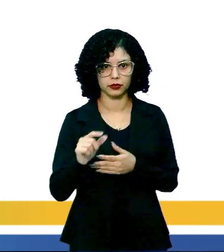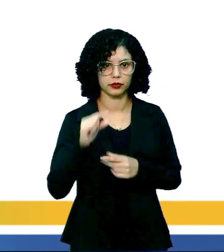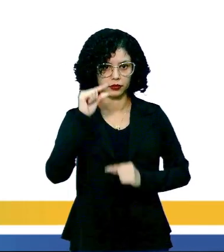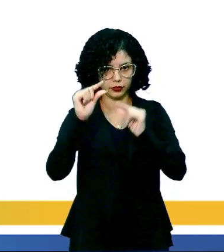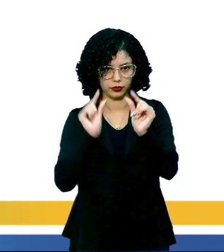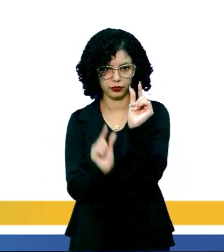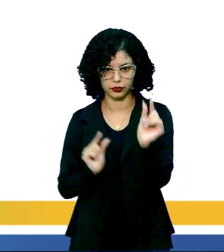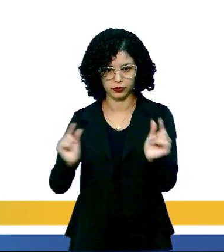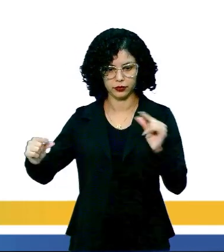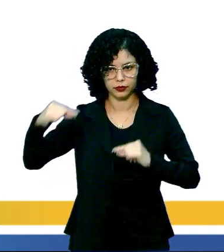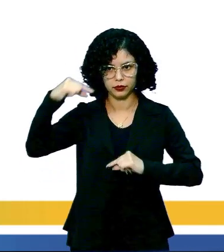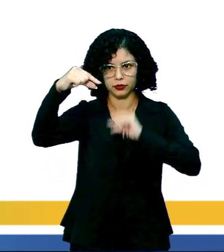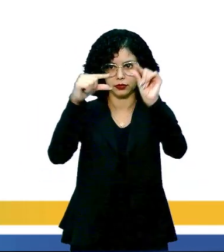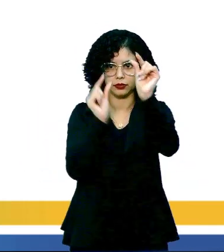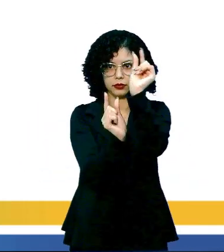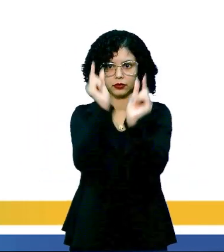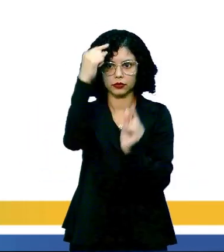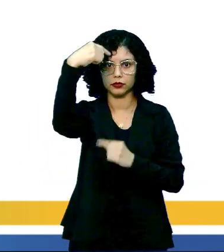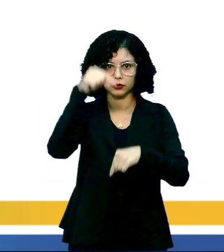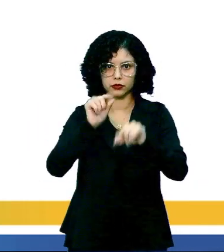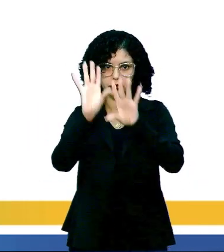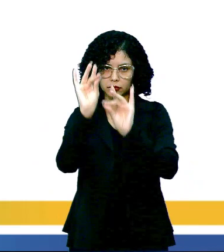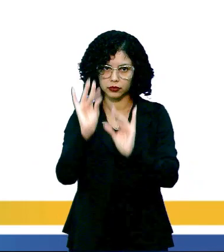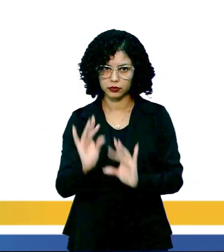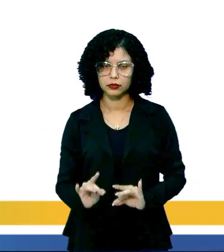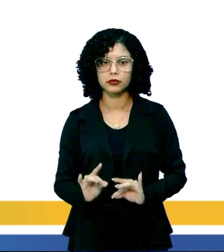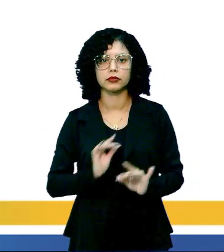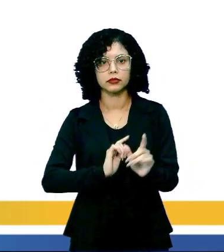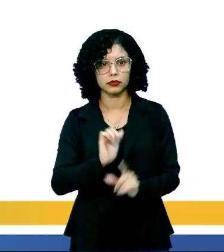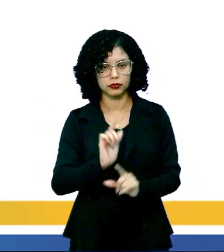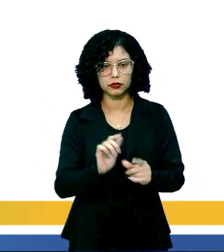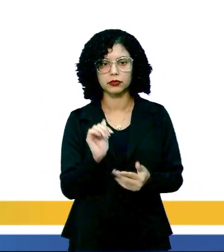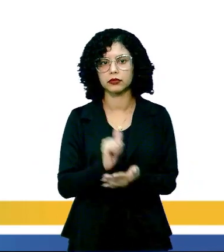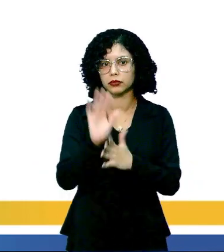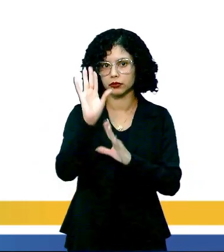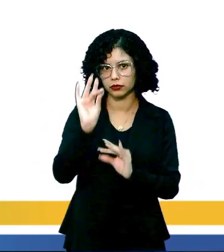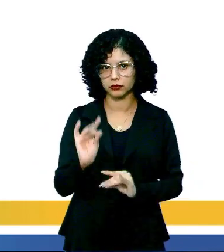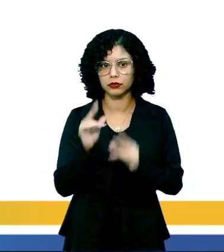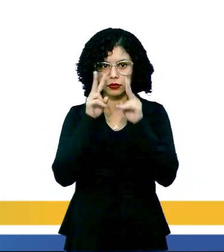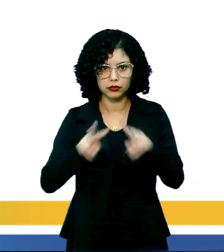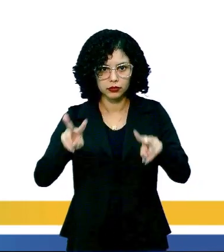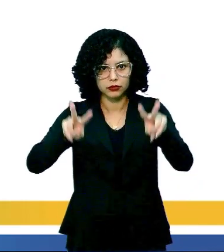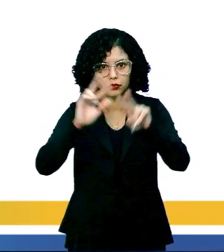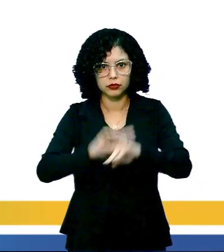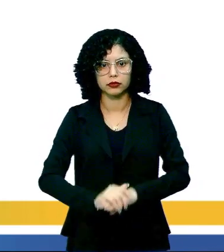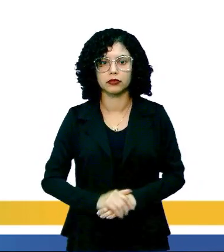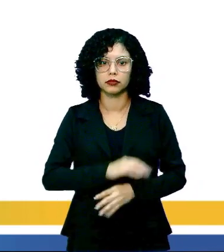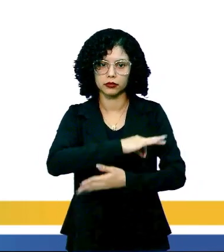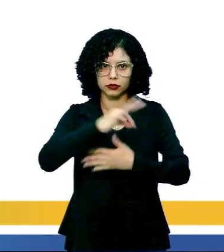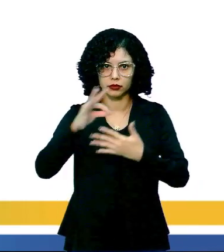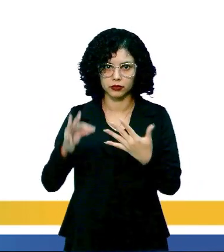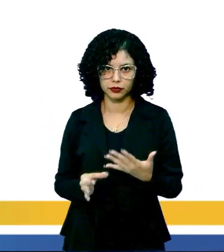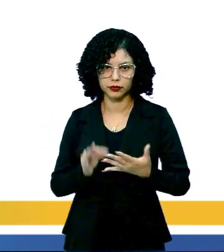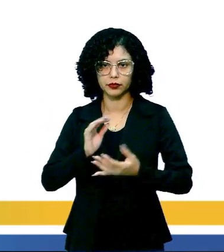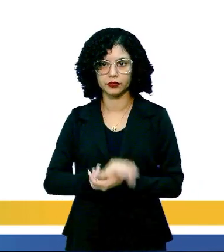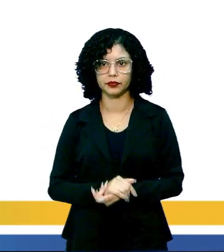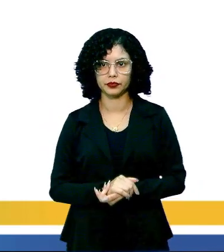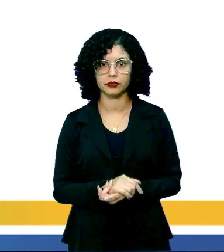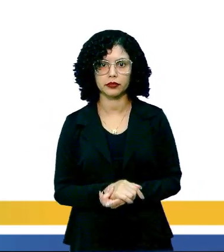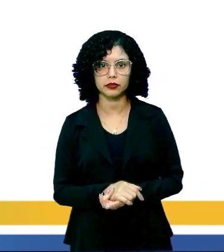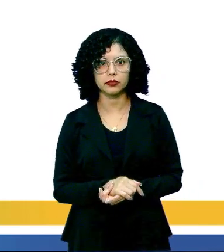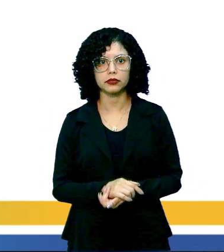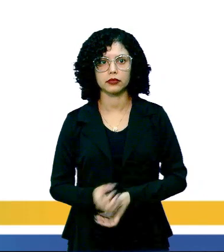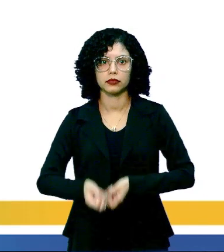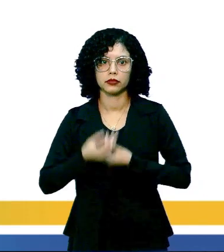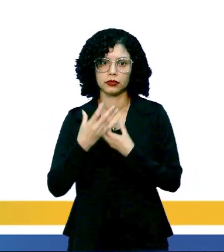forma bem mais detalhada, bem mais trabalhada dos signos visuais, que são os elementos visuais.